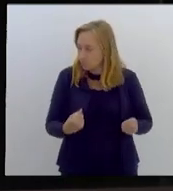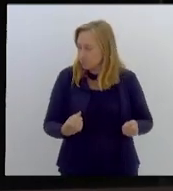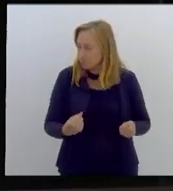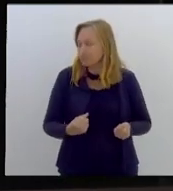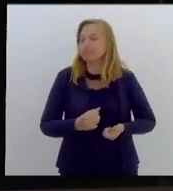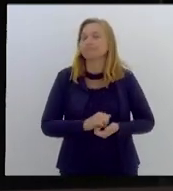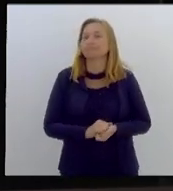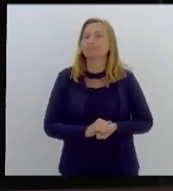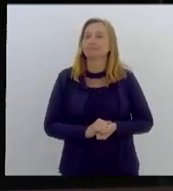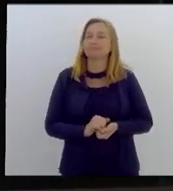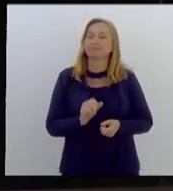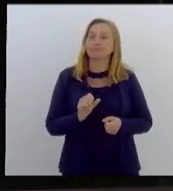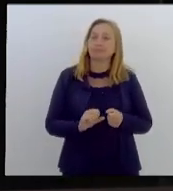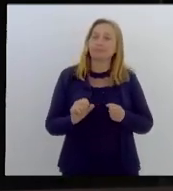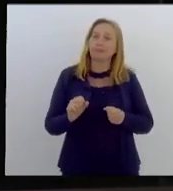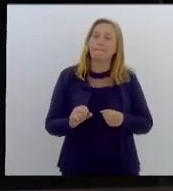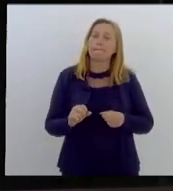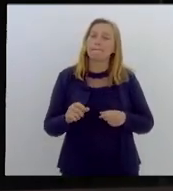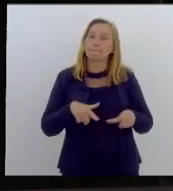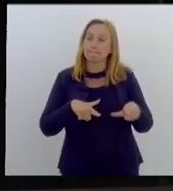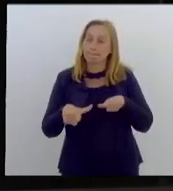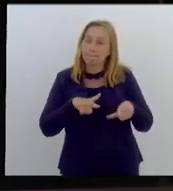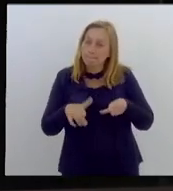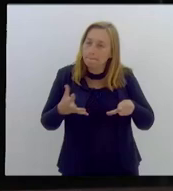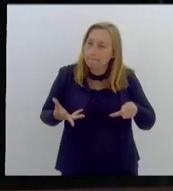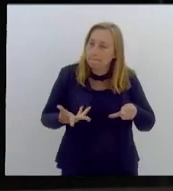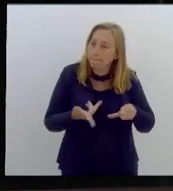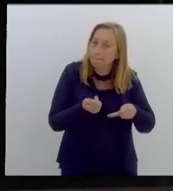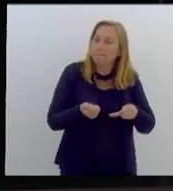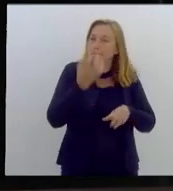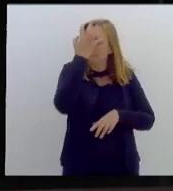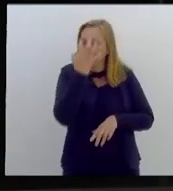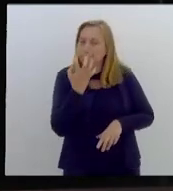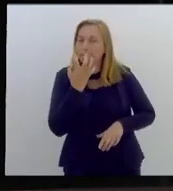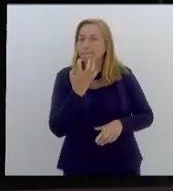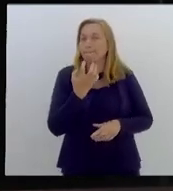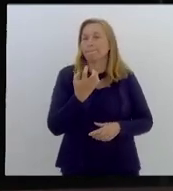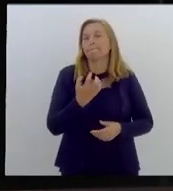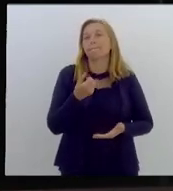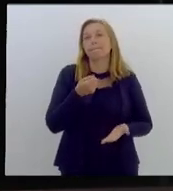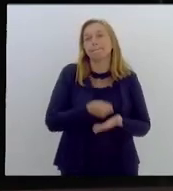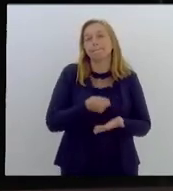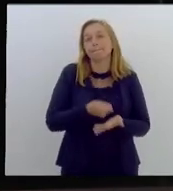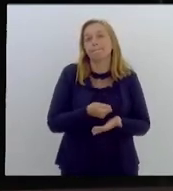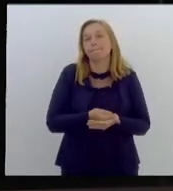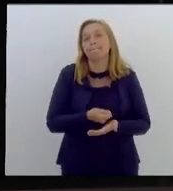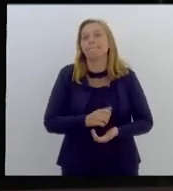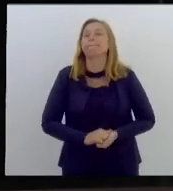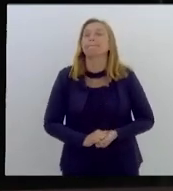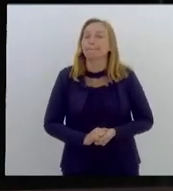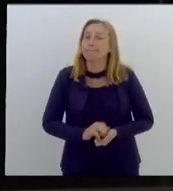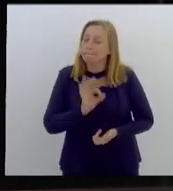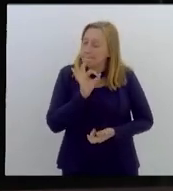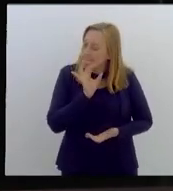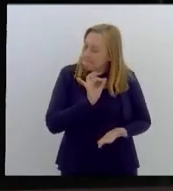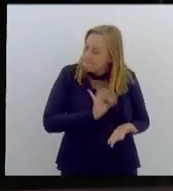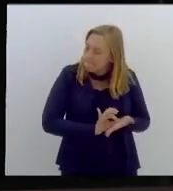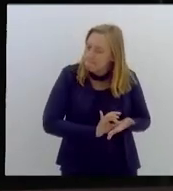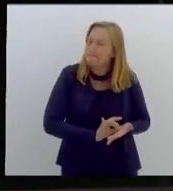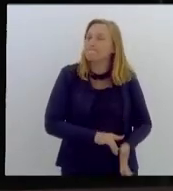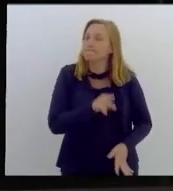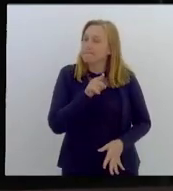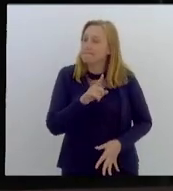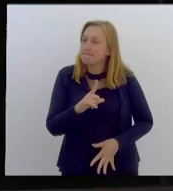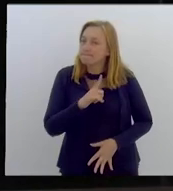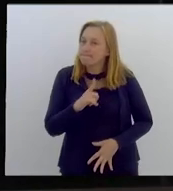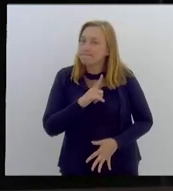a fazer uma apreciação com um grau de seriedade que é exigido para que realmente você